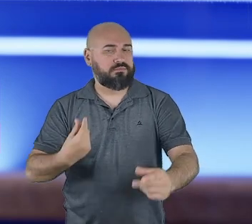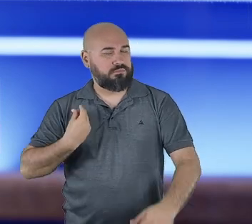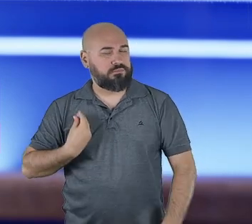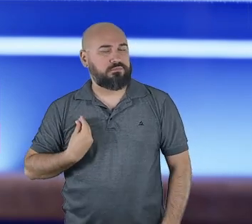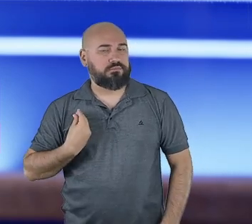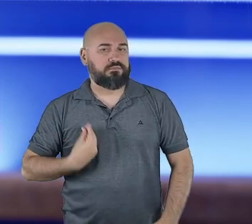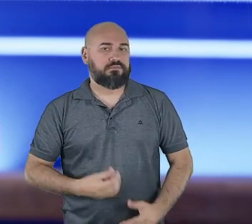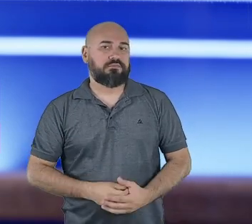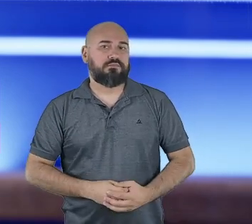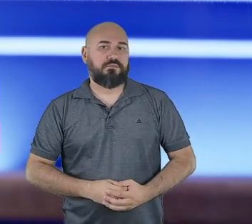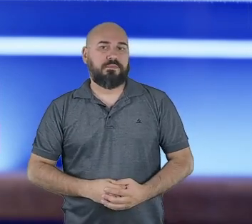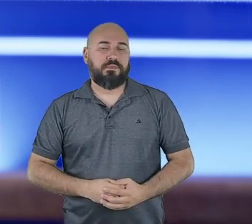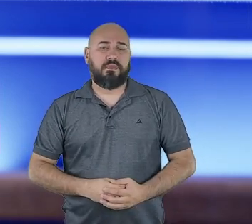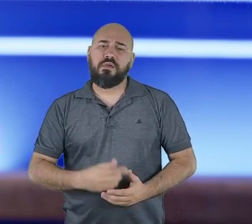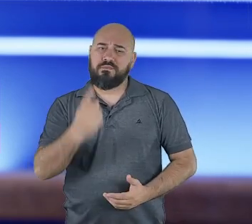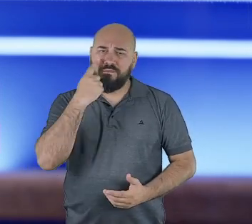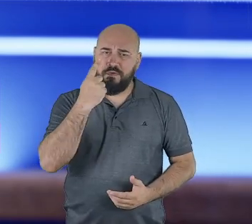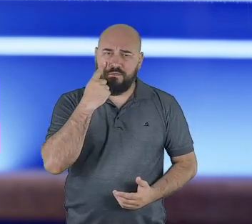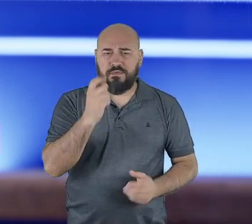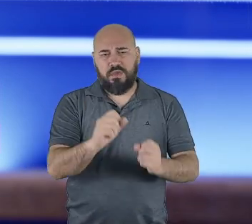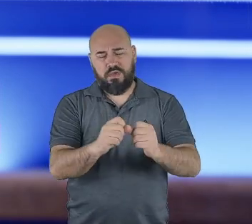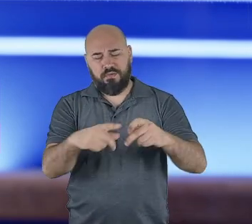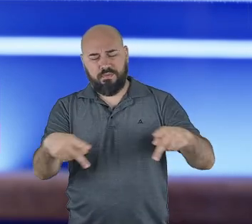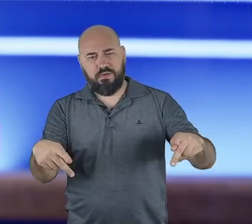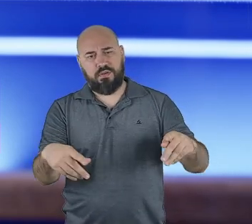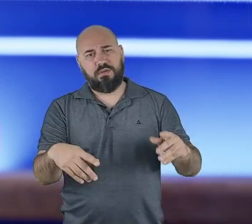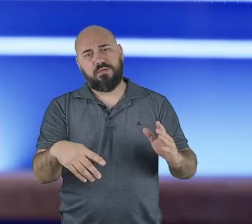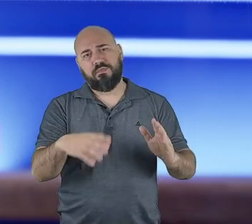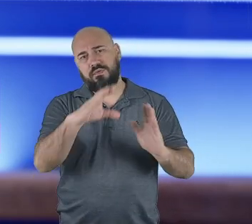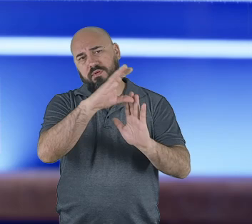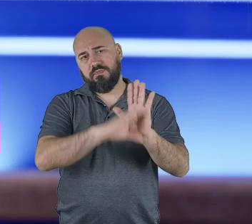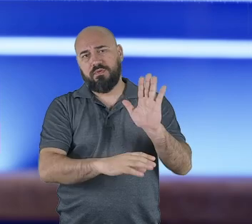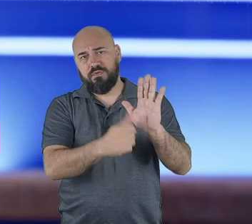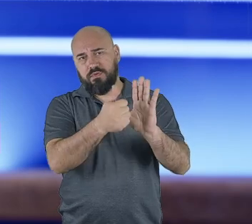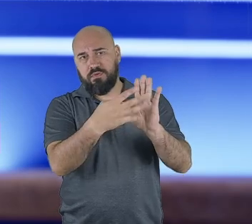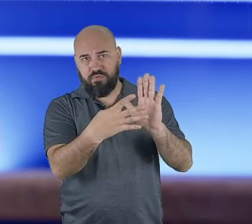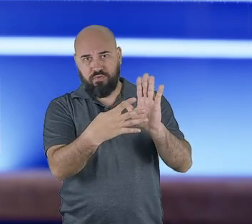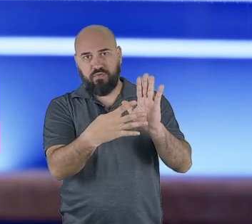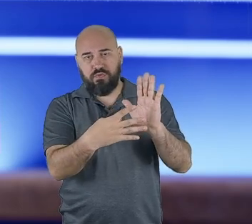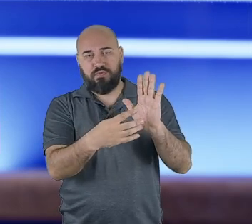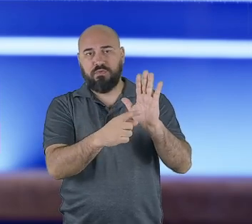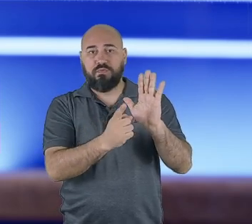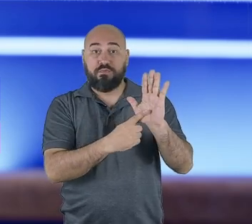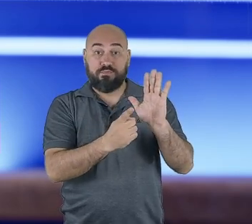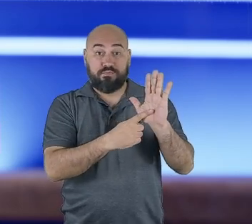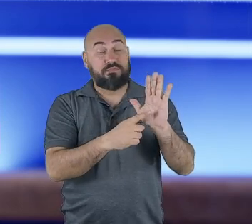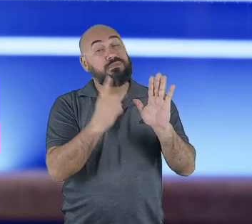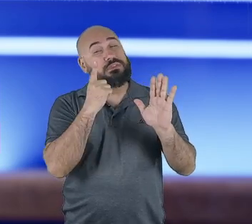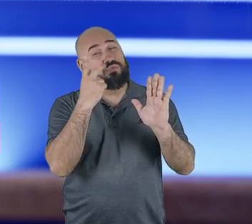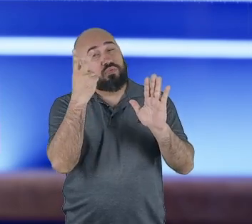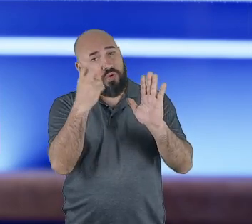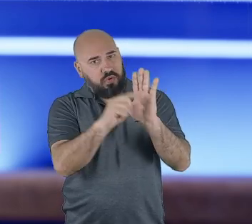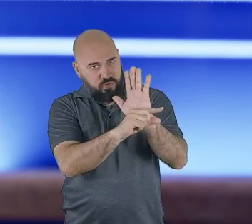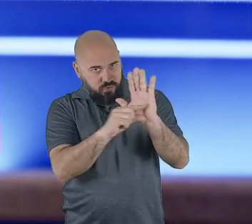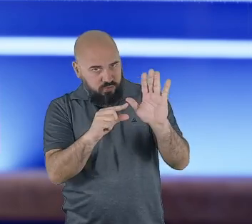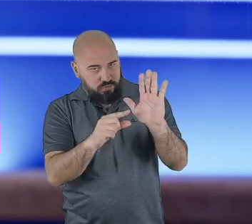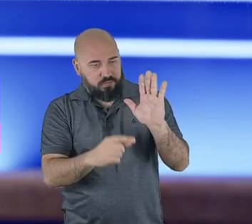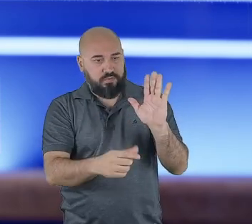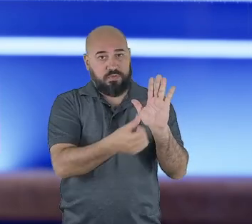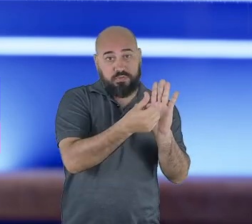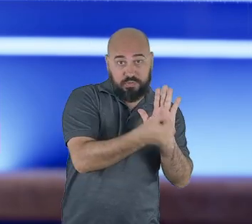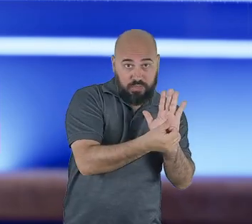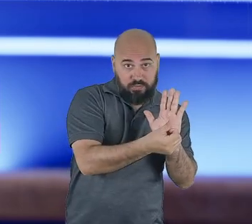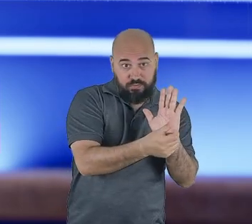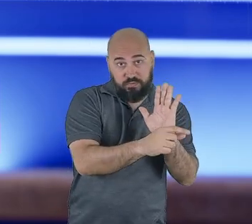irmos juntos ao livro do Apocalipse. E vamos ler no capítulo 14, 2 versículos.